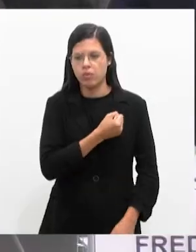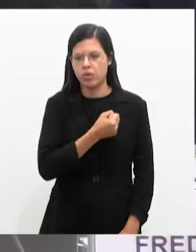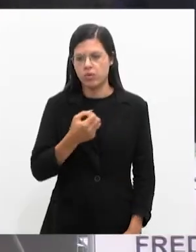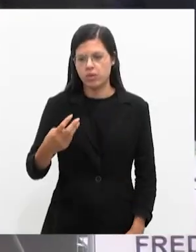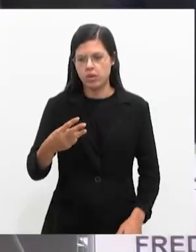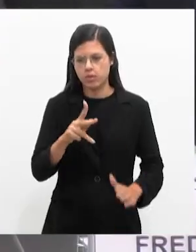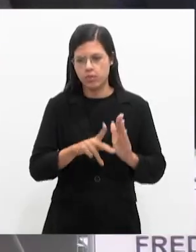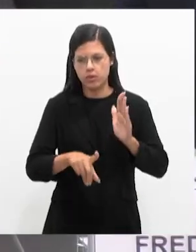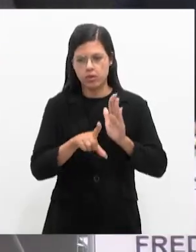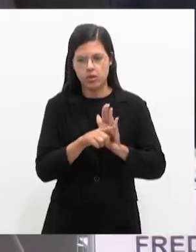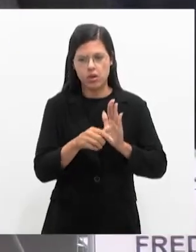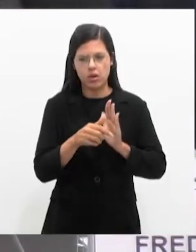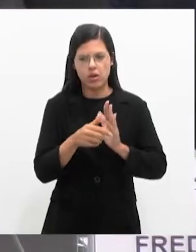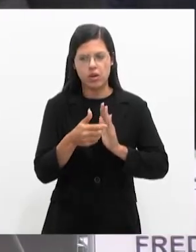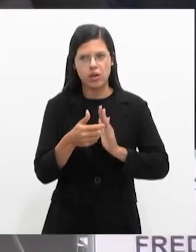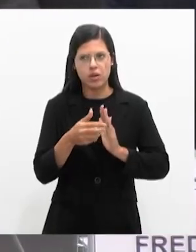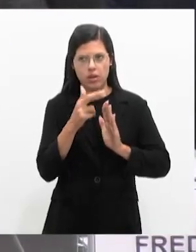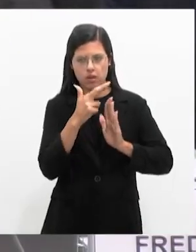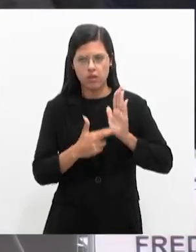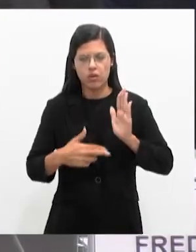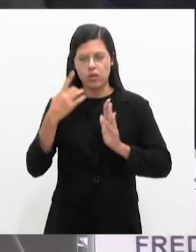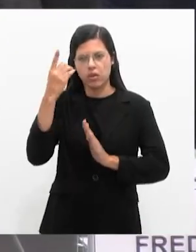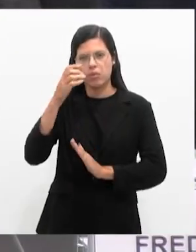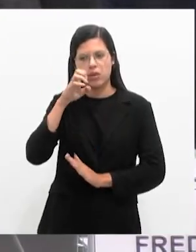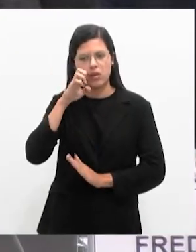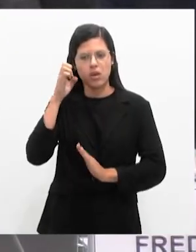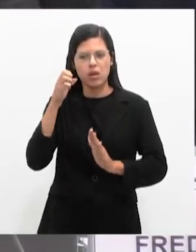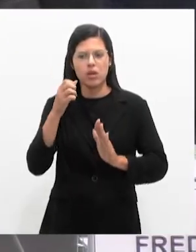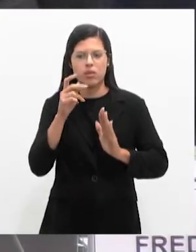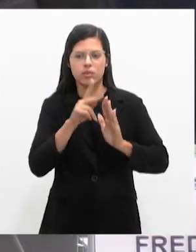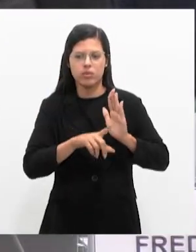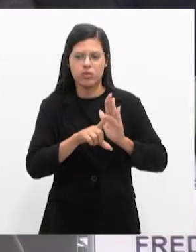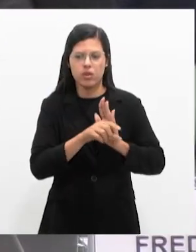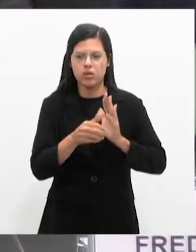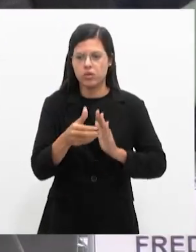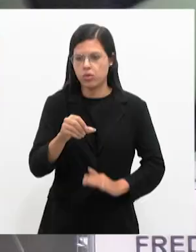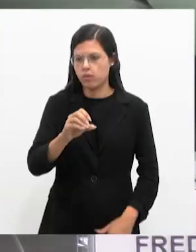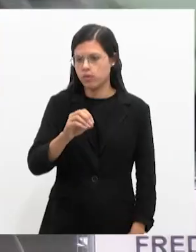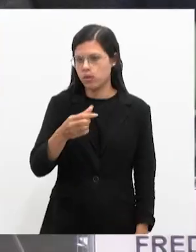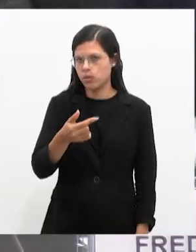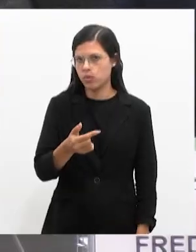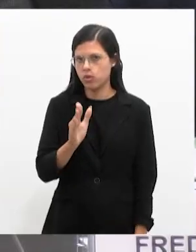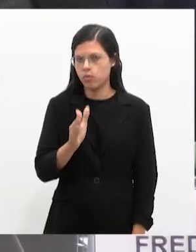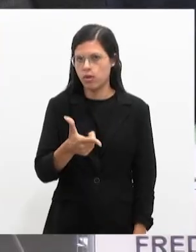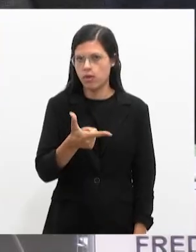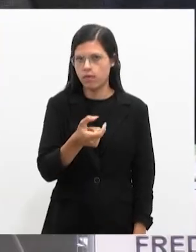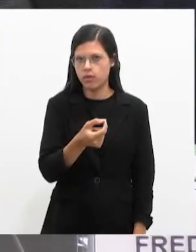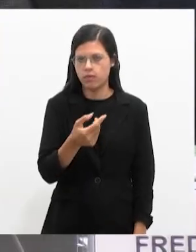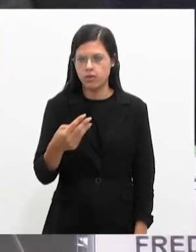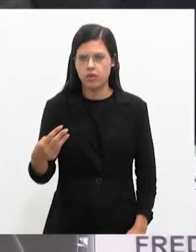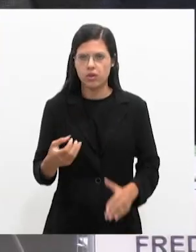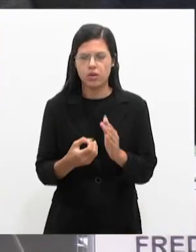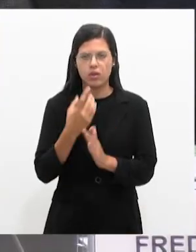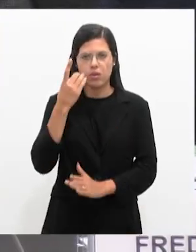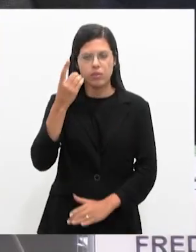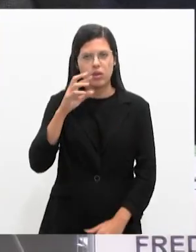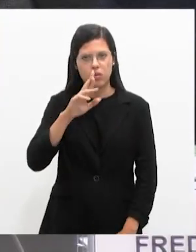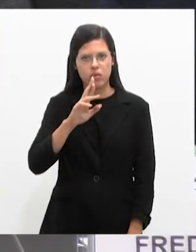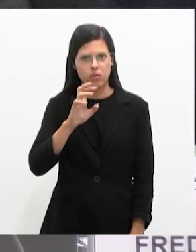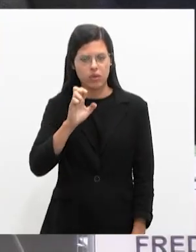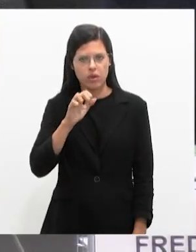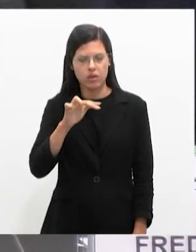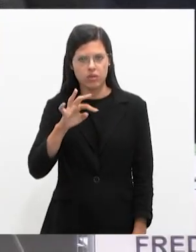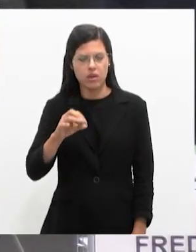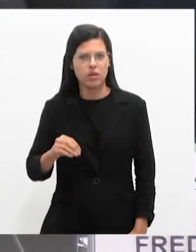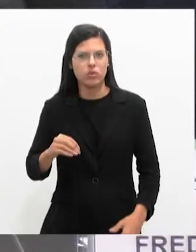13 da pauta, projetos de relatoria da deputada Élica Takimoto, é o projeto de lei 1902 de 23, de autoria do deputado Renato Machado, que declara a cidade